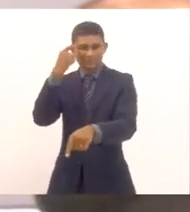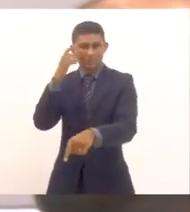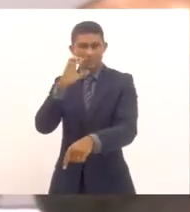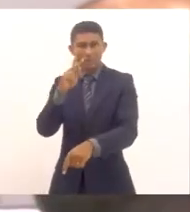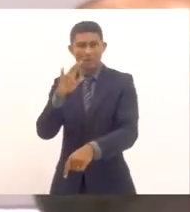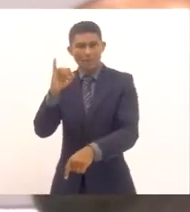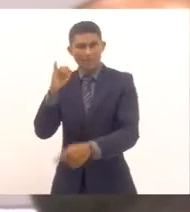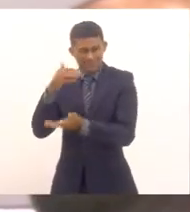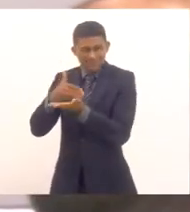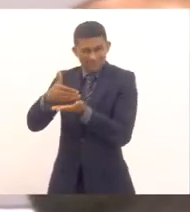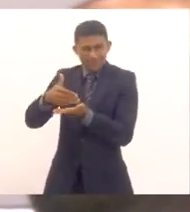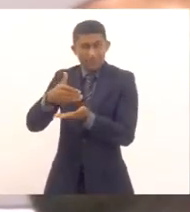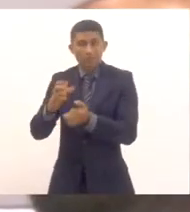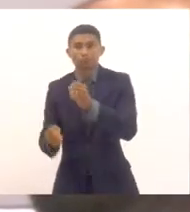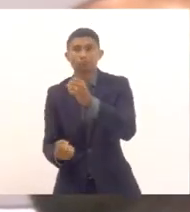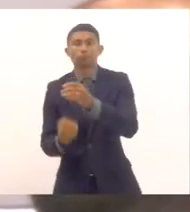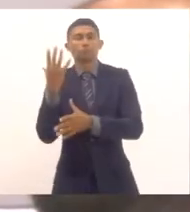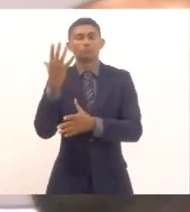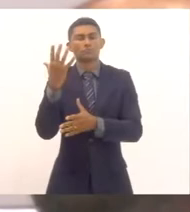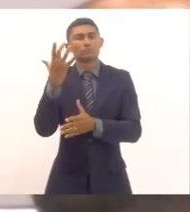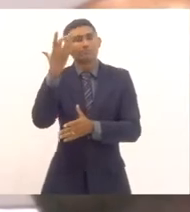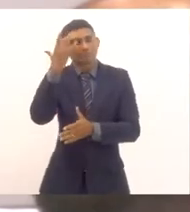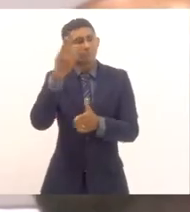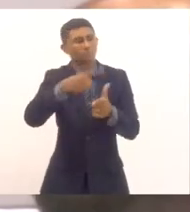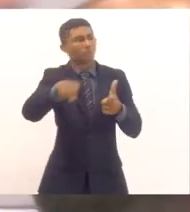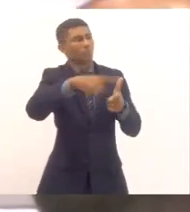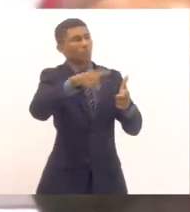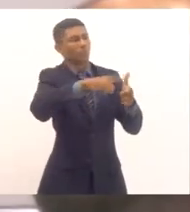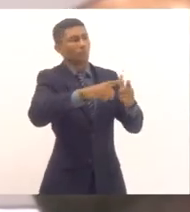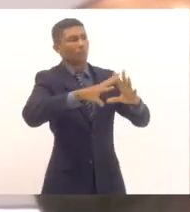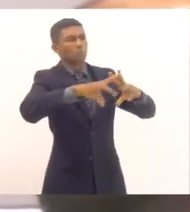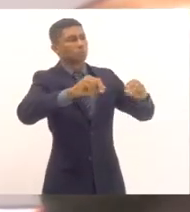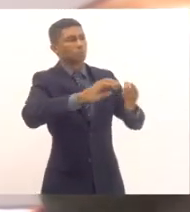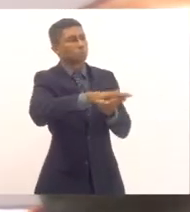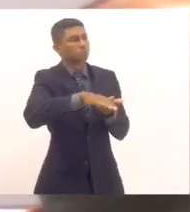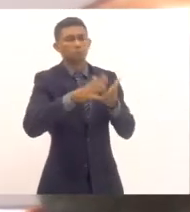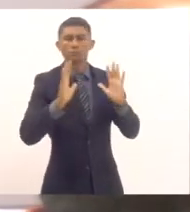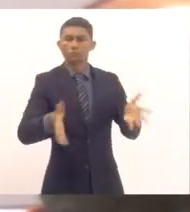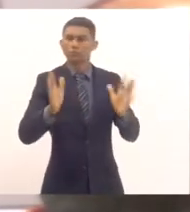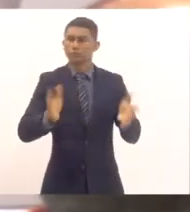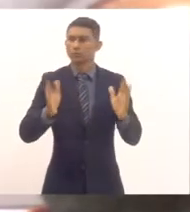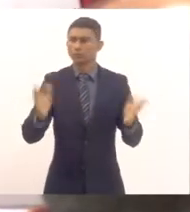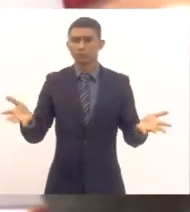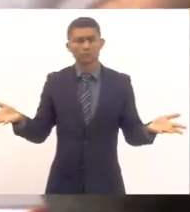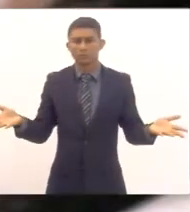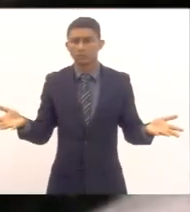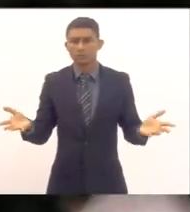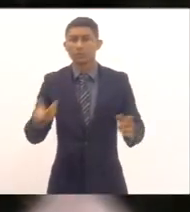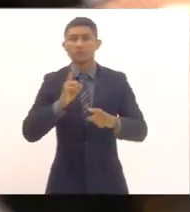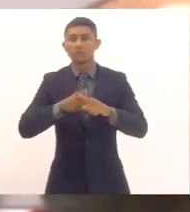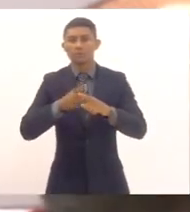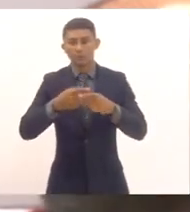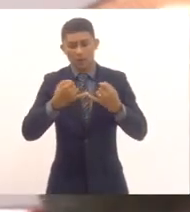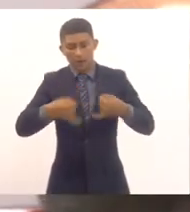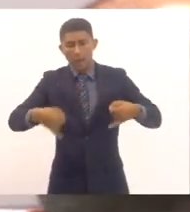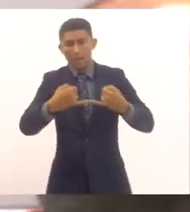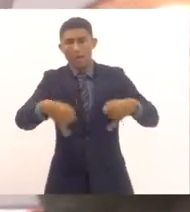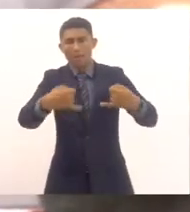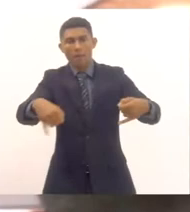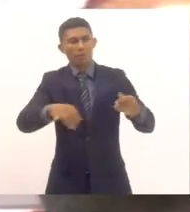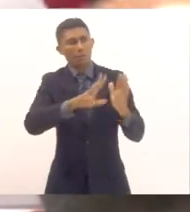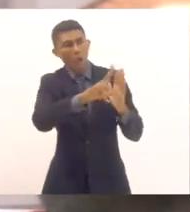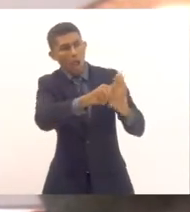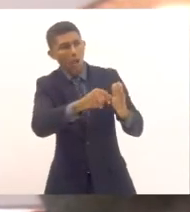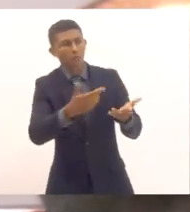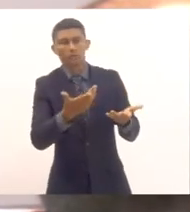CPI nós estaremos hoje com problema que o presidente da C e aqui em todas as audiências que surgiu furtos de cabos aumentou